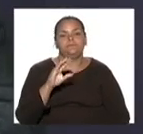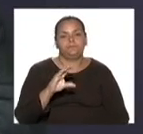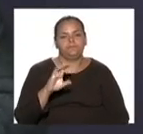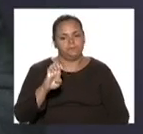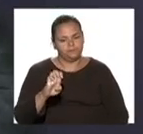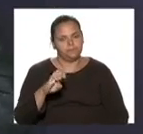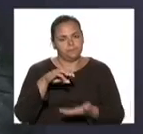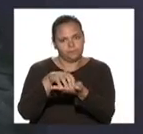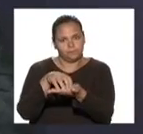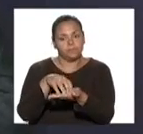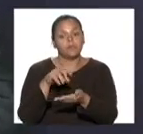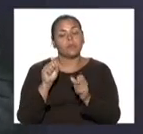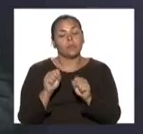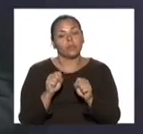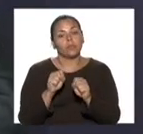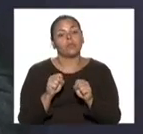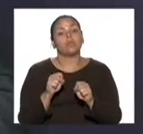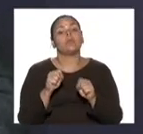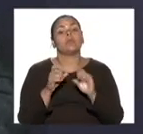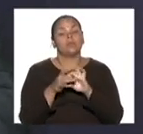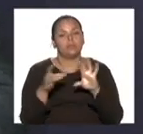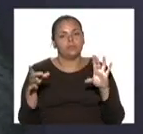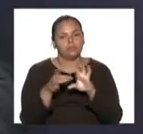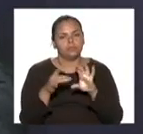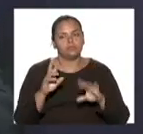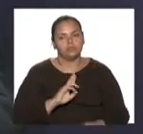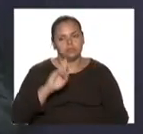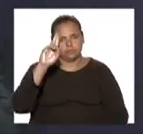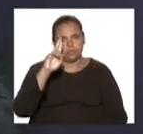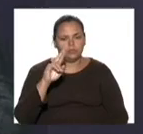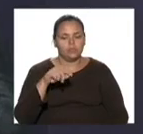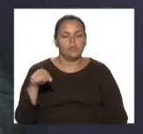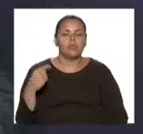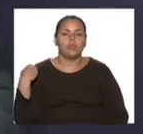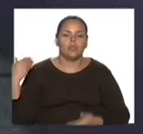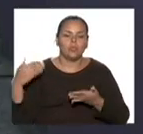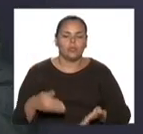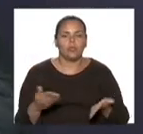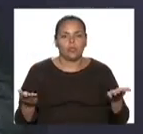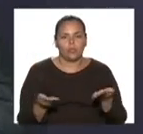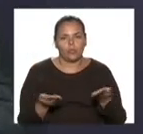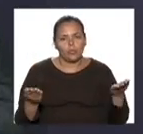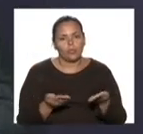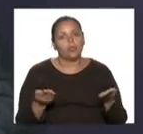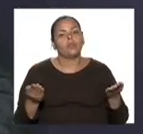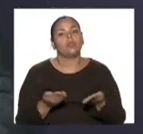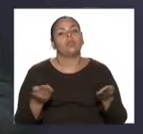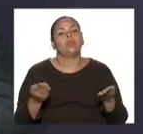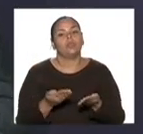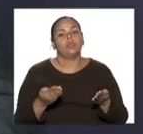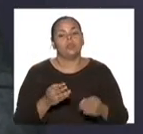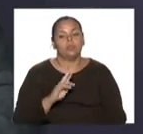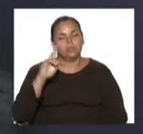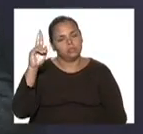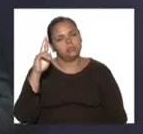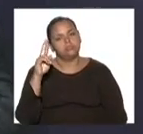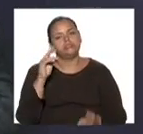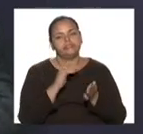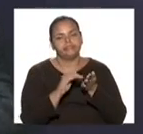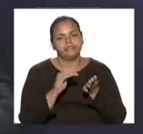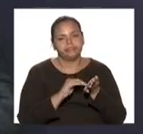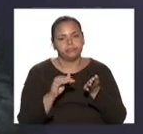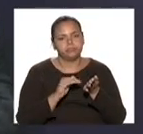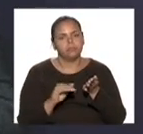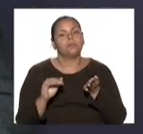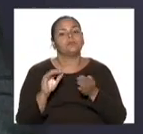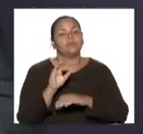Contas, para que você também possa permitir aos gestores que estão chegando agora como gestores da Secretaria